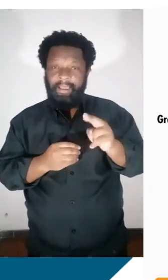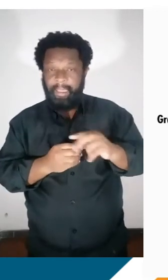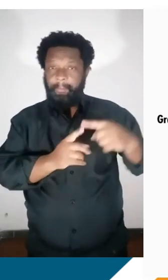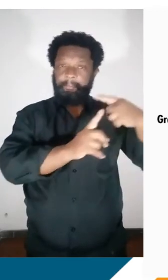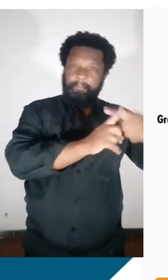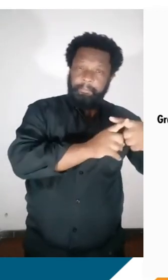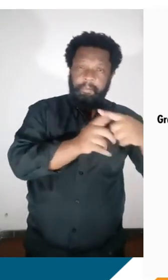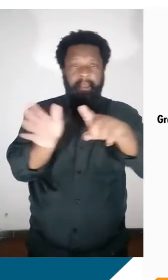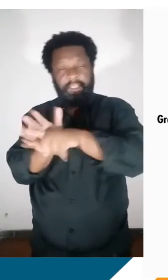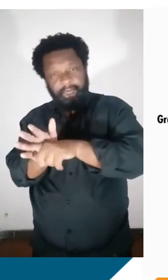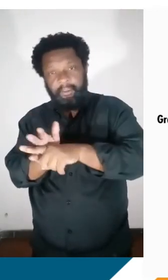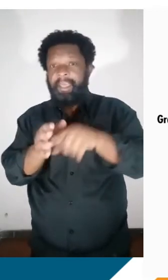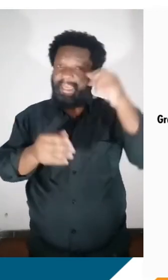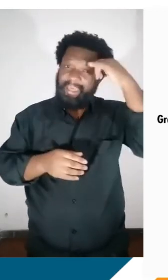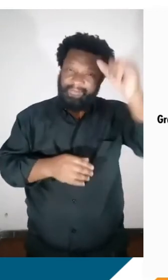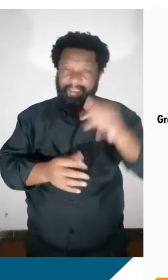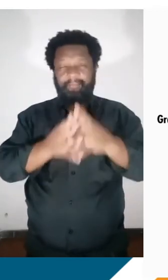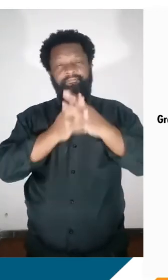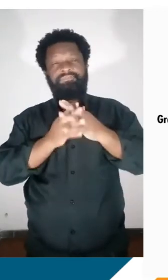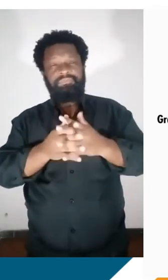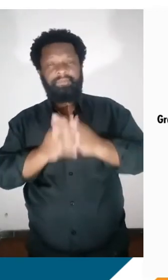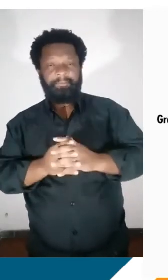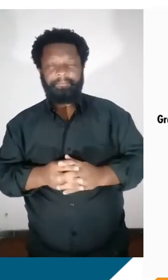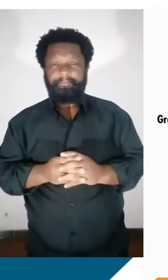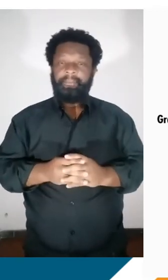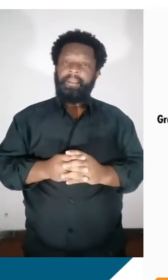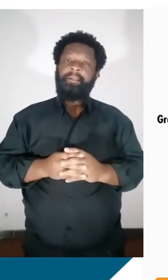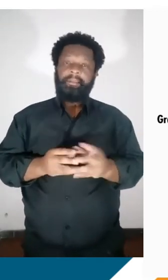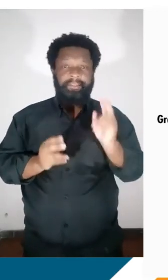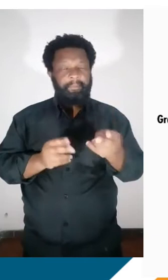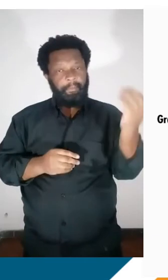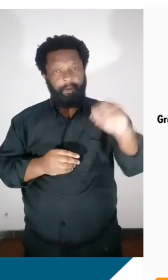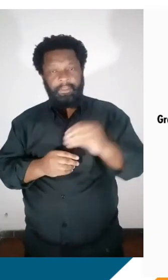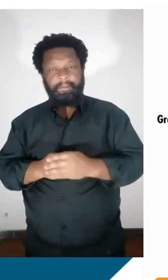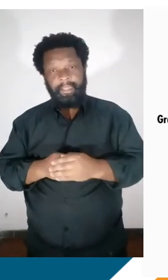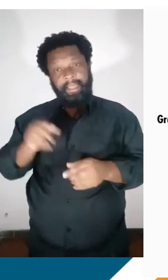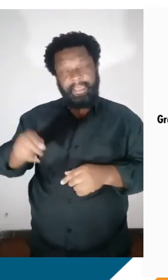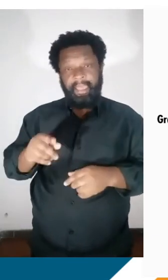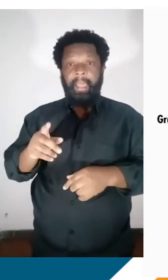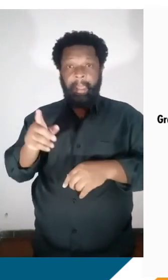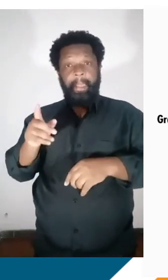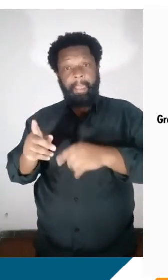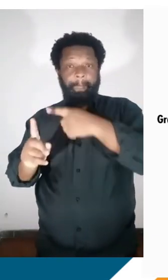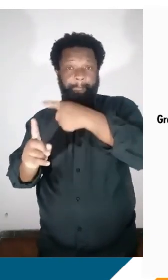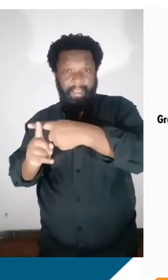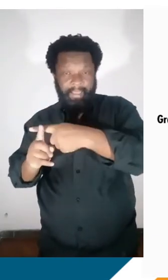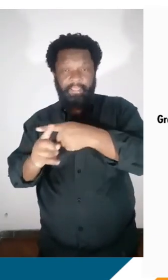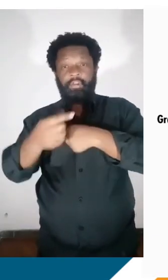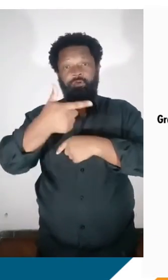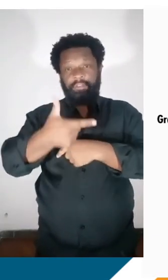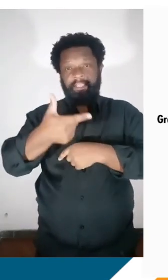você não se enrolar no cálculo desses valores, tá bom? Então, a entalpia dos produtos é mais de